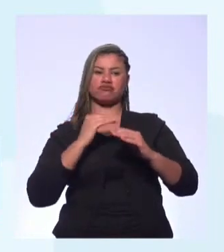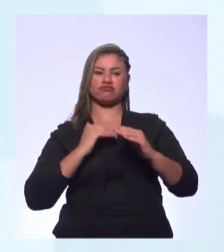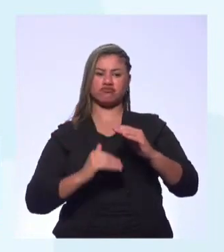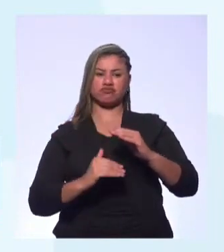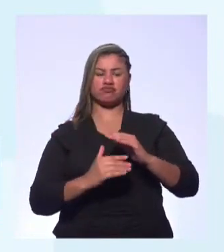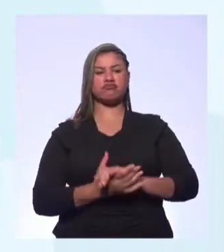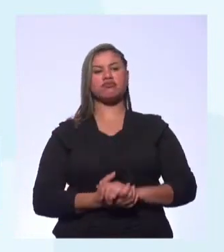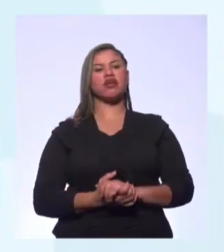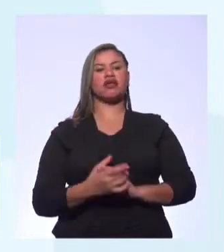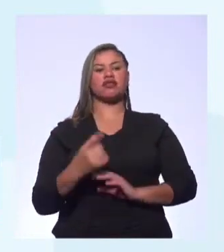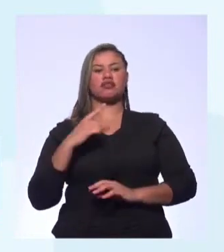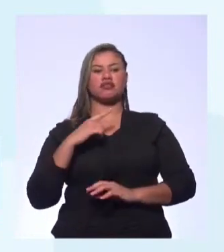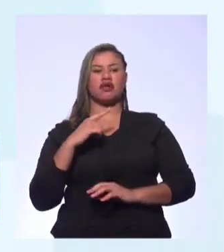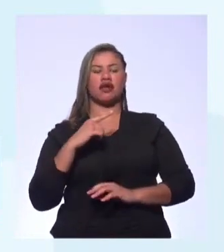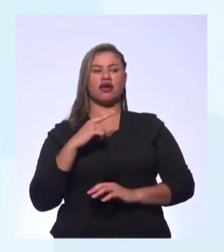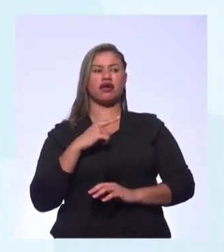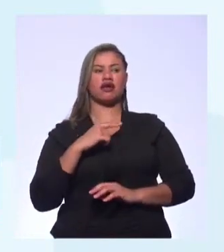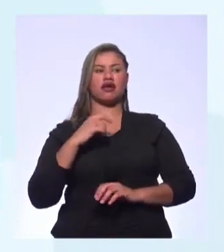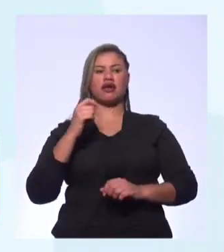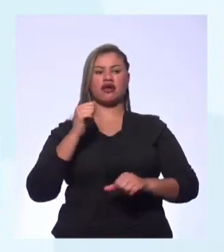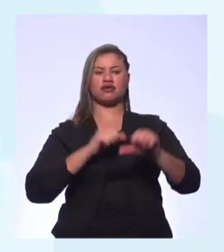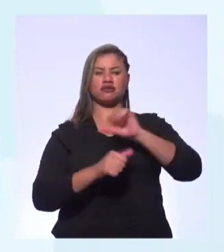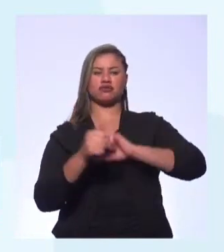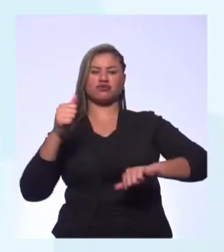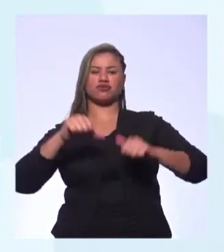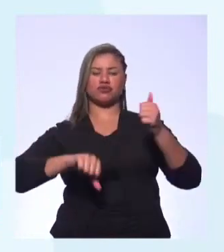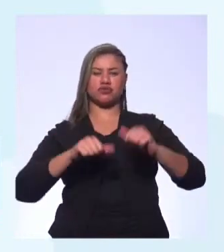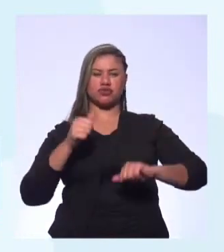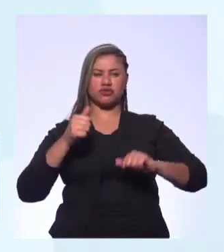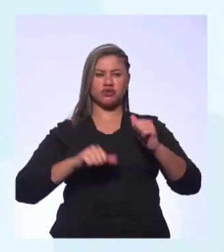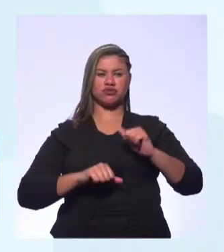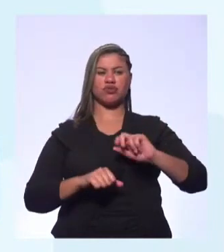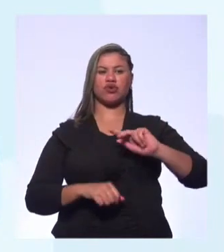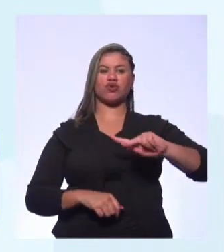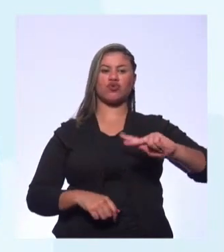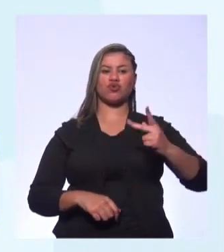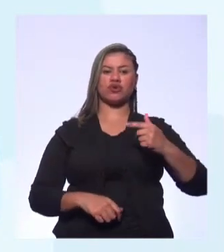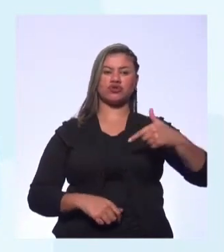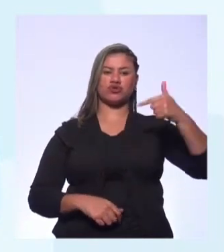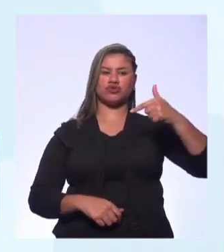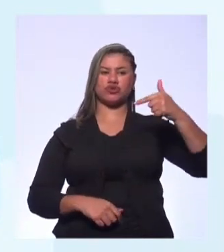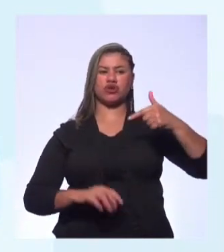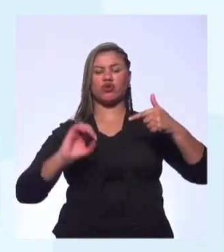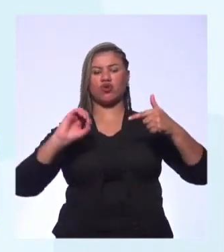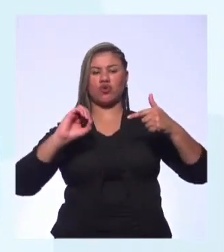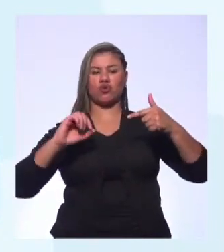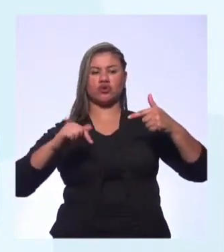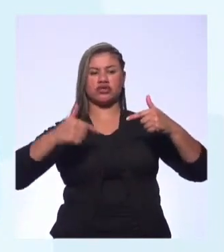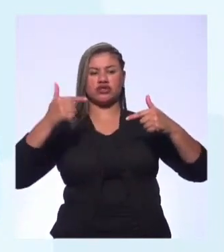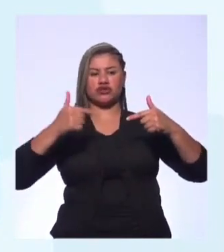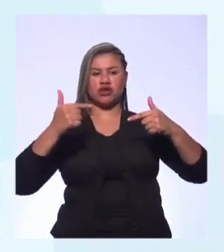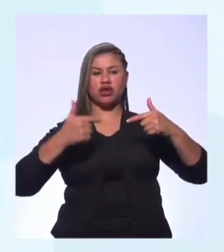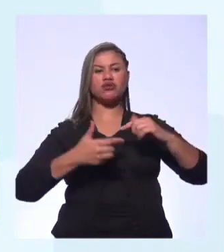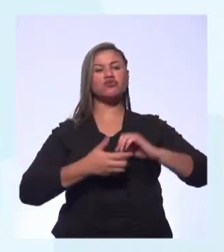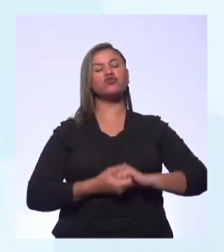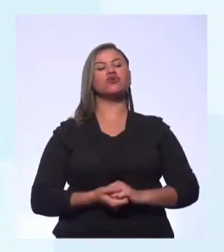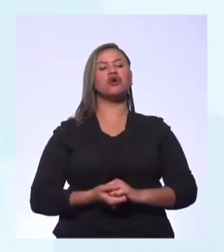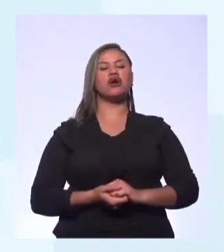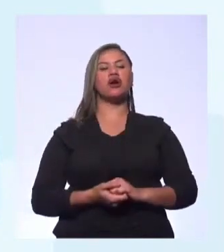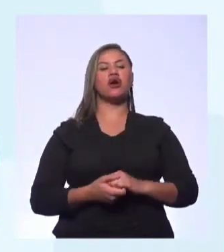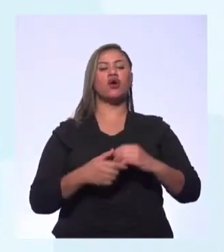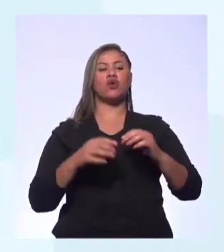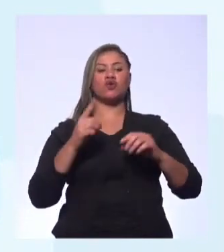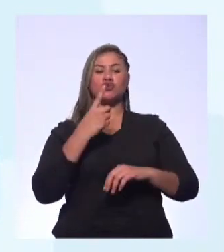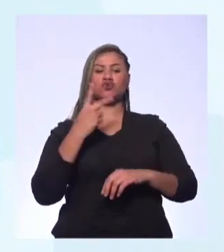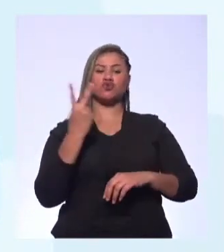gás hidrogênio e o gás oxigênio. Ambos são substâncias simples, porque compõem só um tipo de